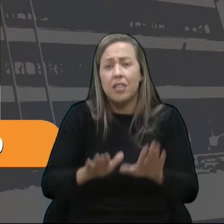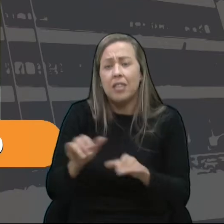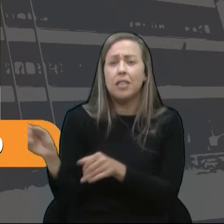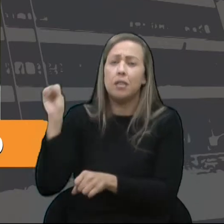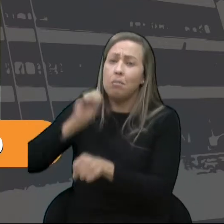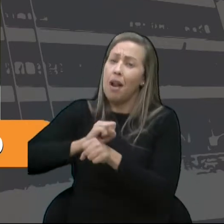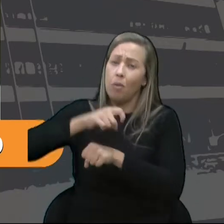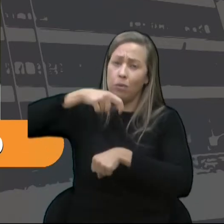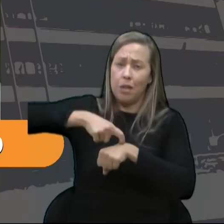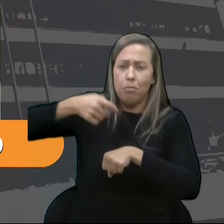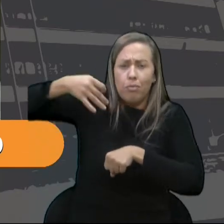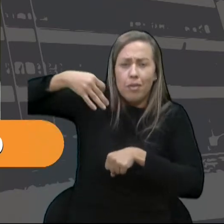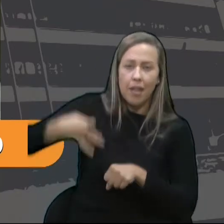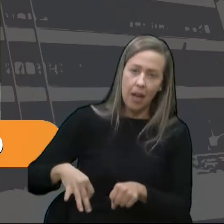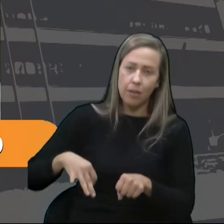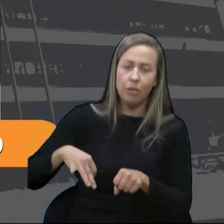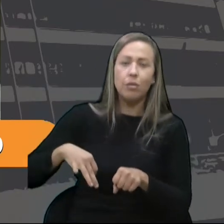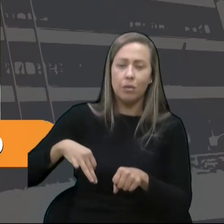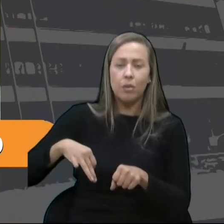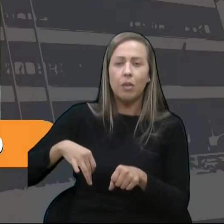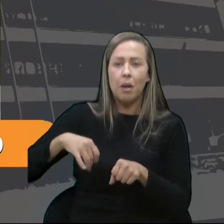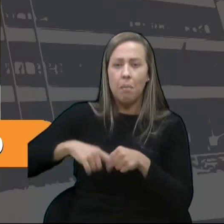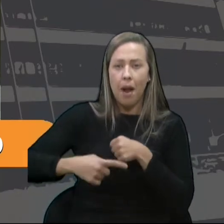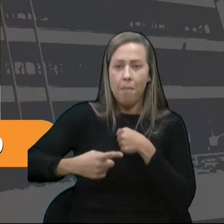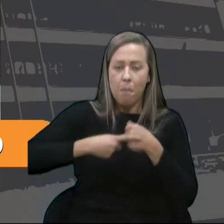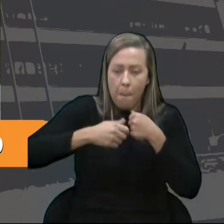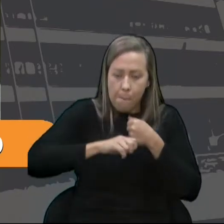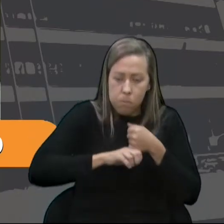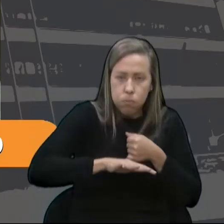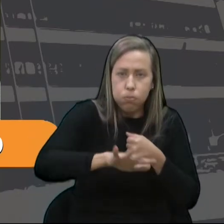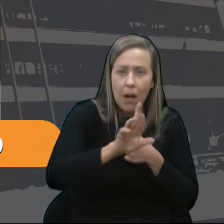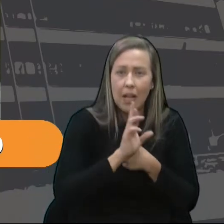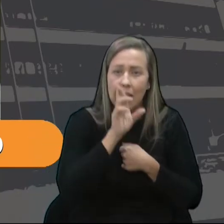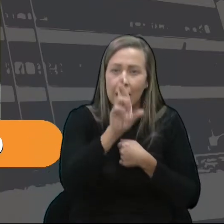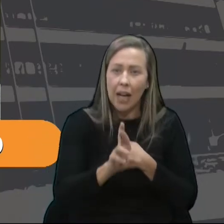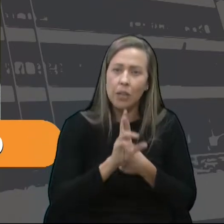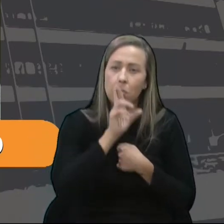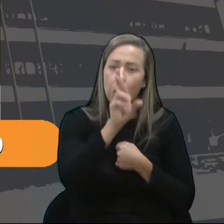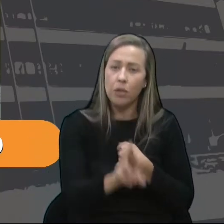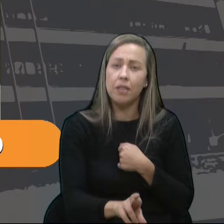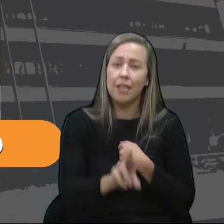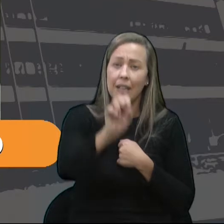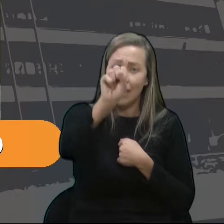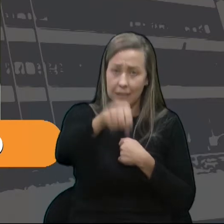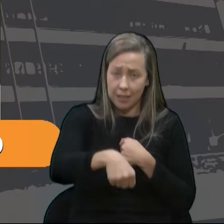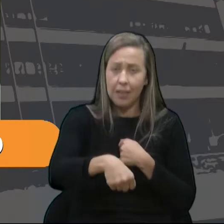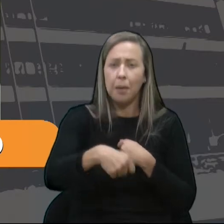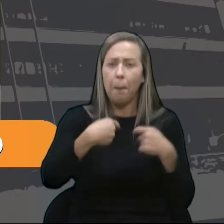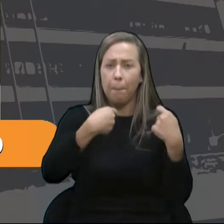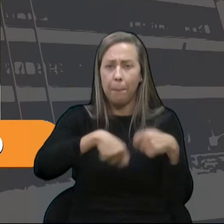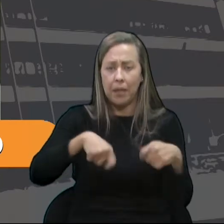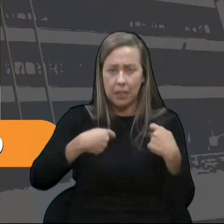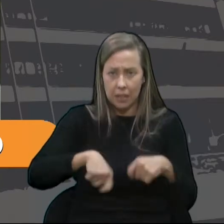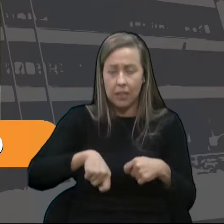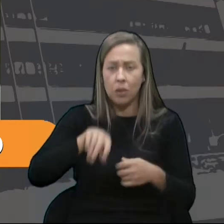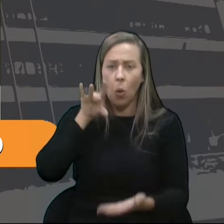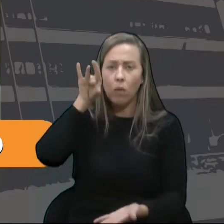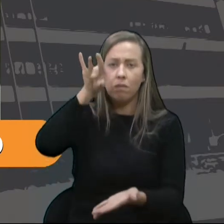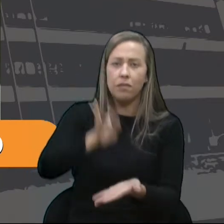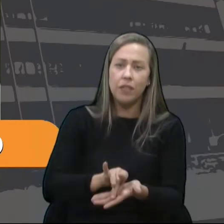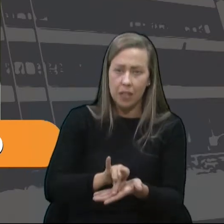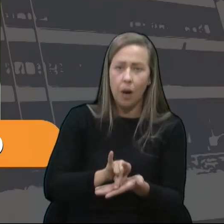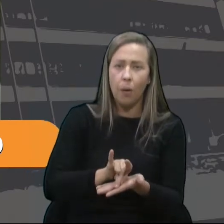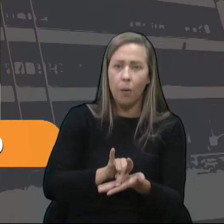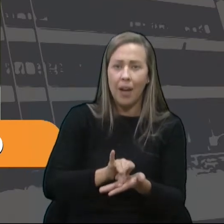tempo devido para você ter os resultados, que esses resultados, sim,